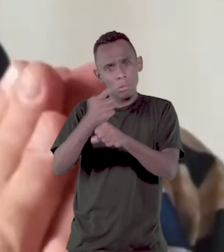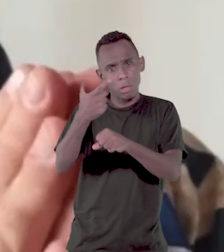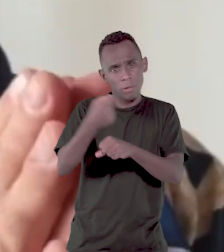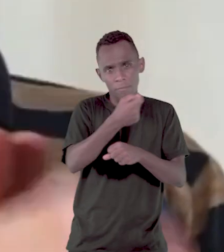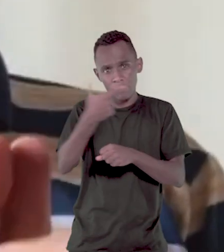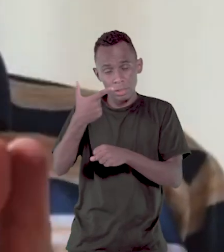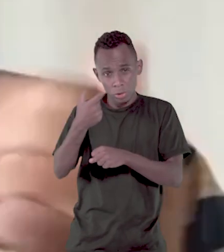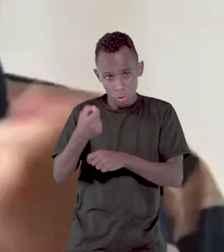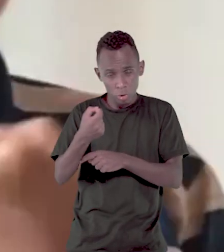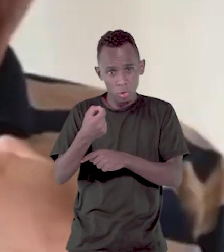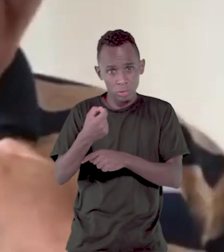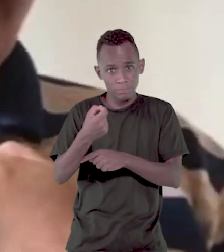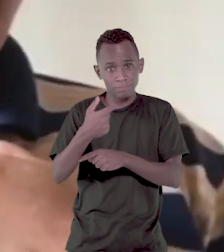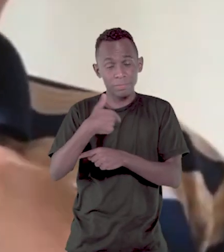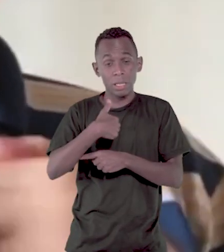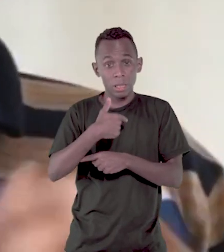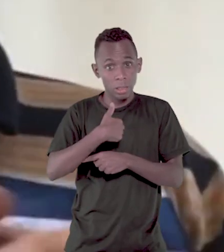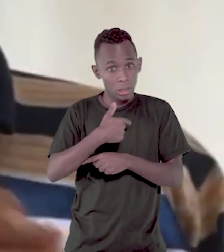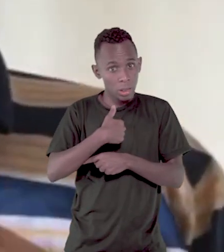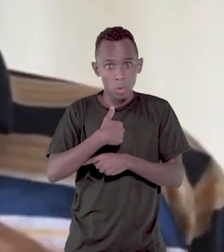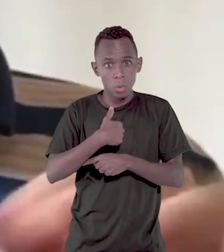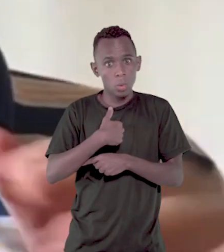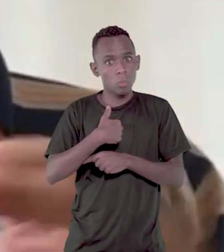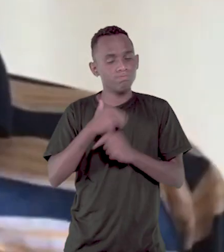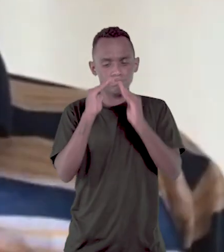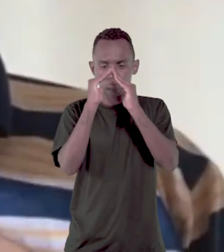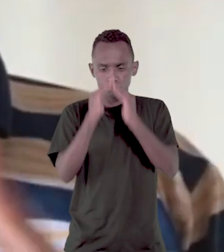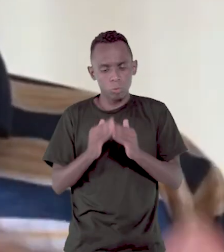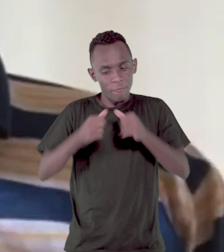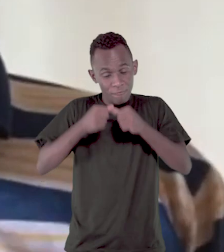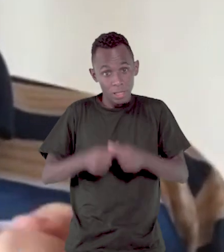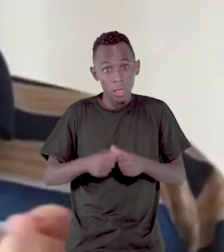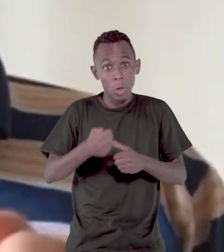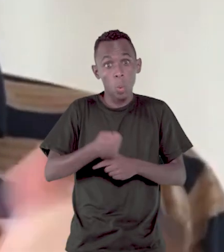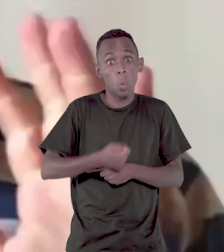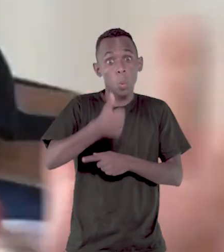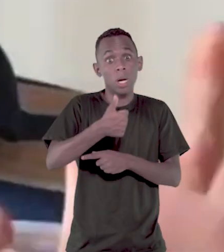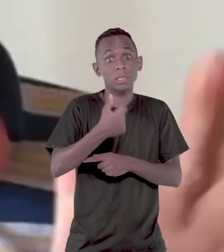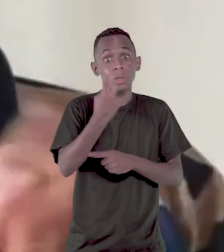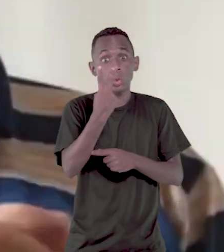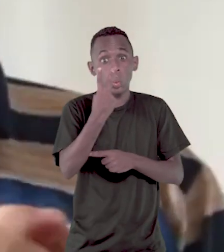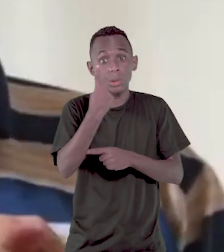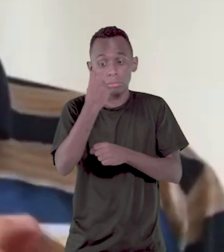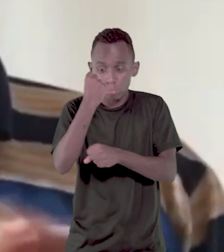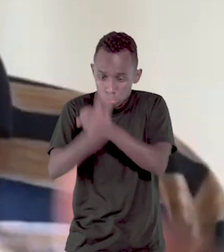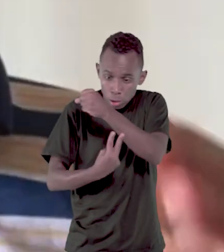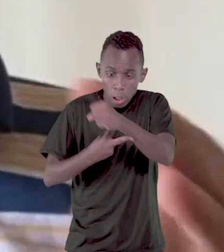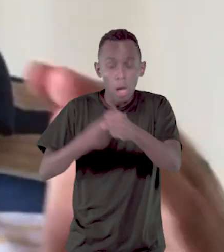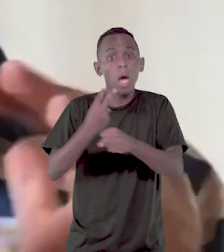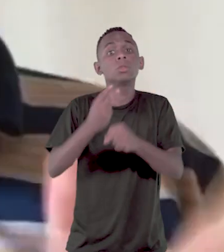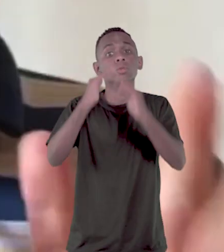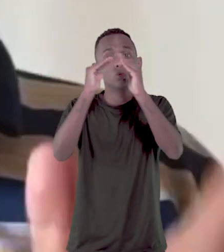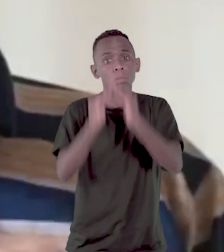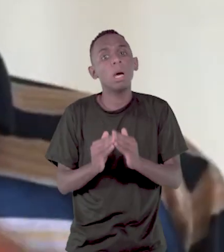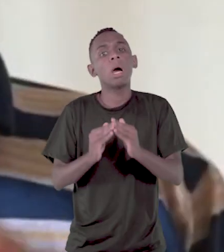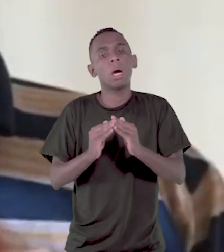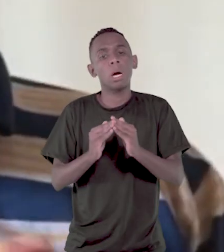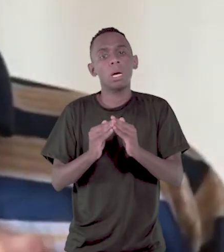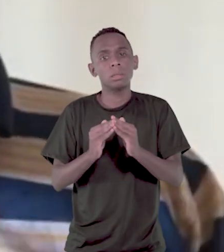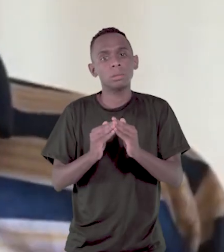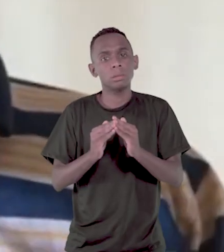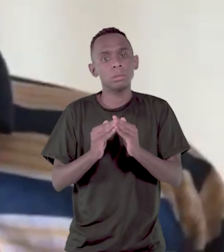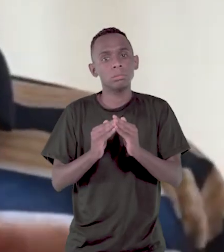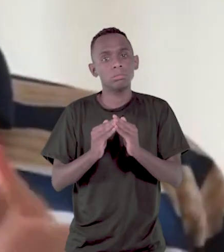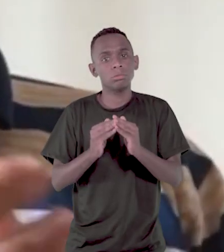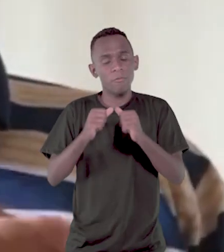2020, eu, pelo menos, entrei em total e absoluto recolhimento, eu fiquei quase 2 anos totalmente